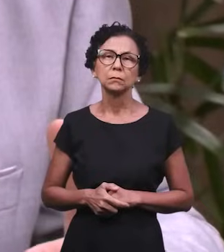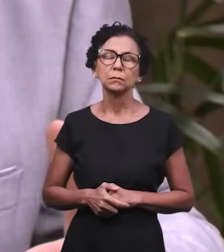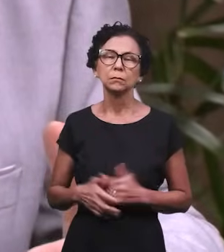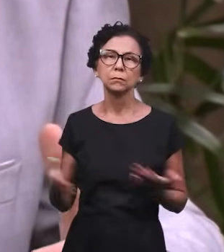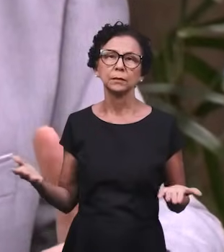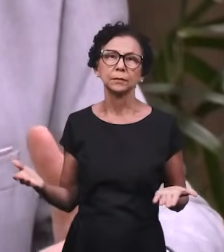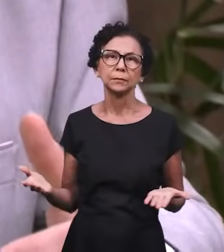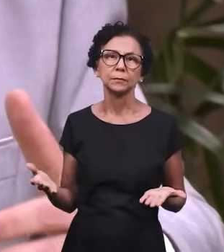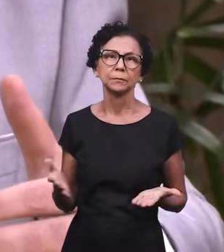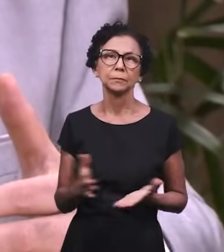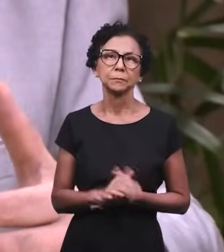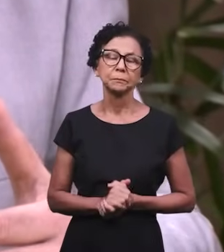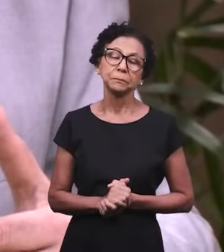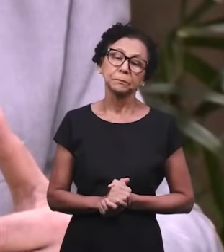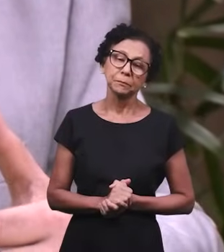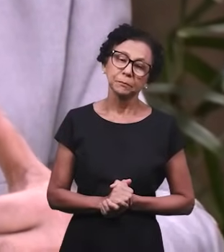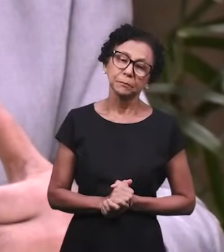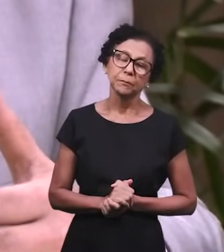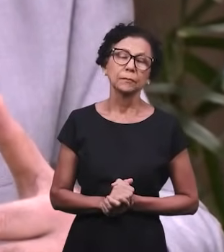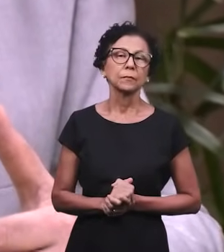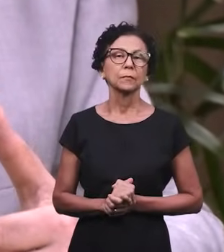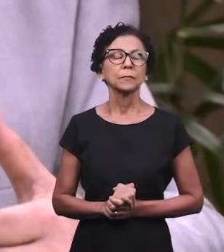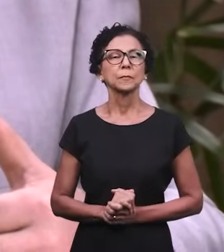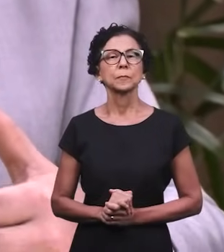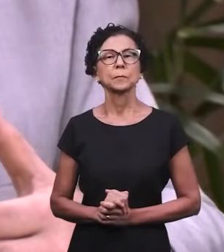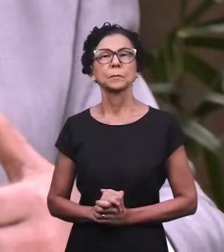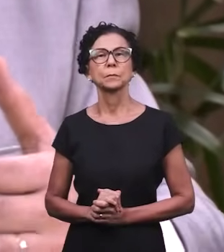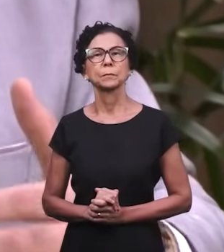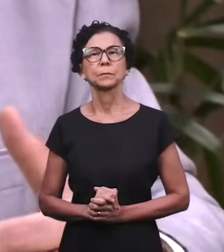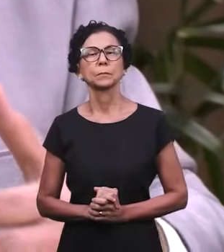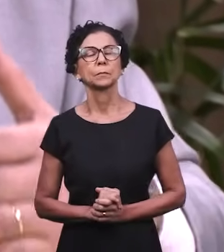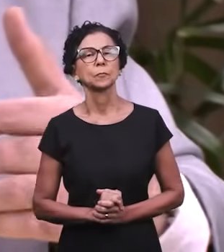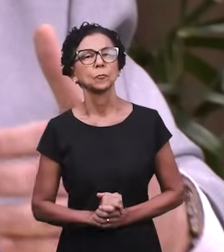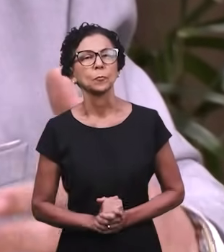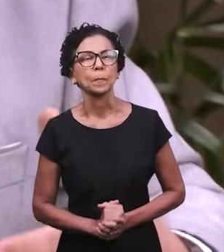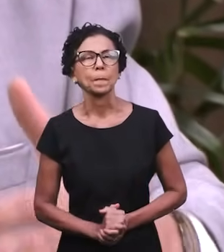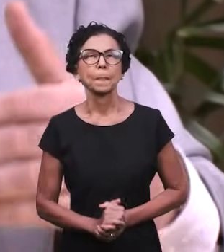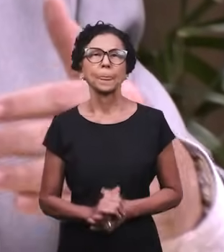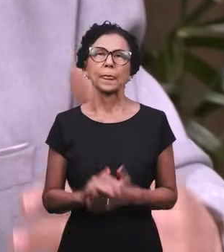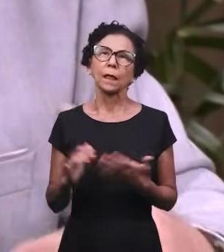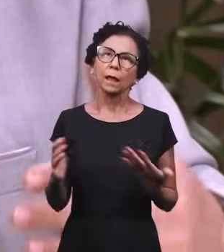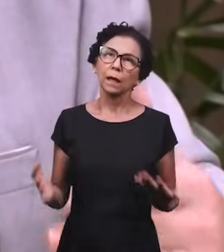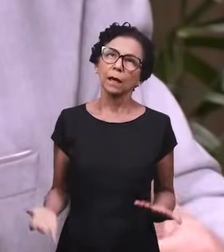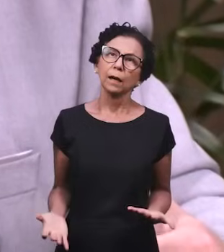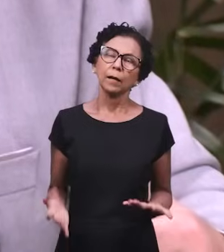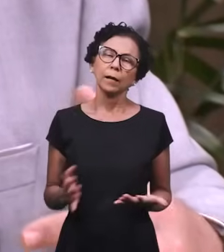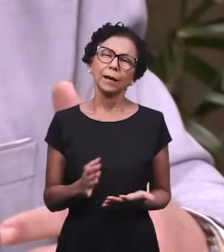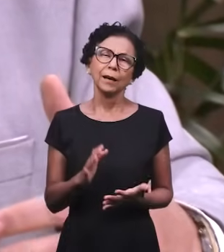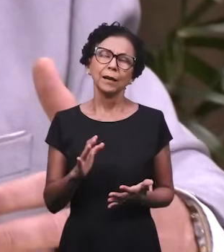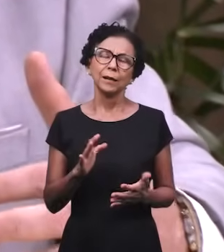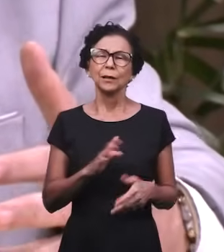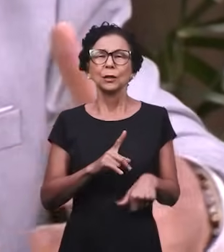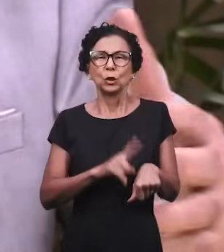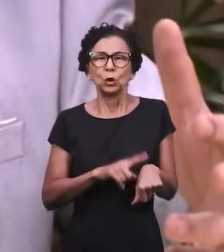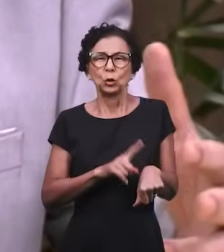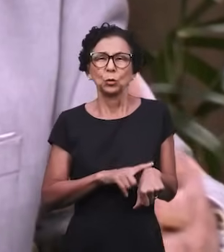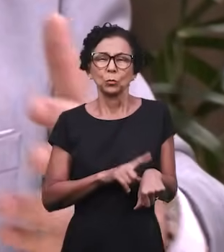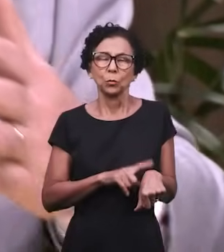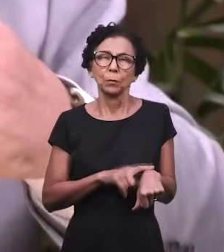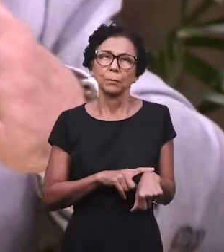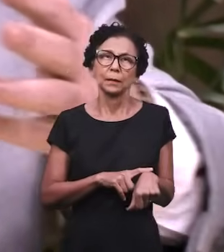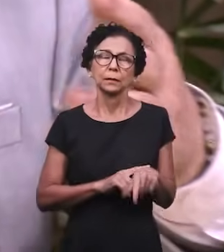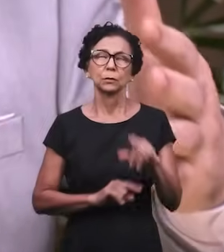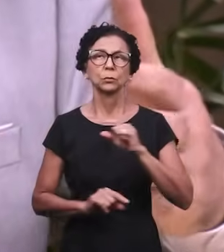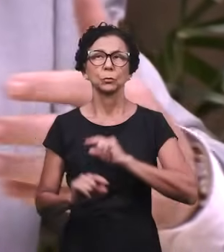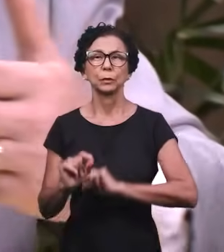próximas a mim de que no momento não no momento de discussão de briga de estress mas no momento às vezes